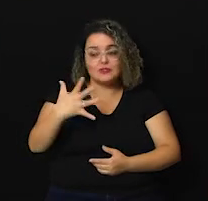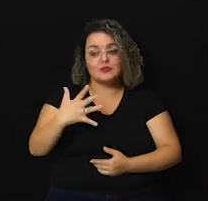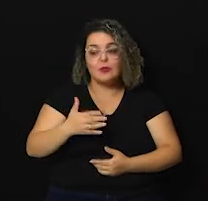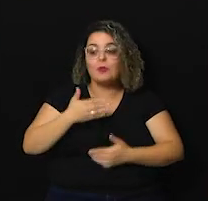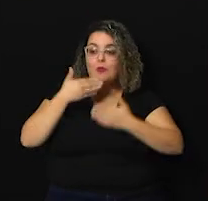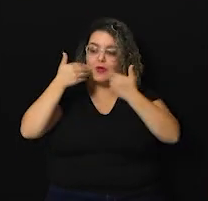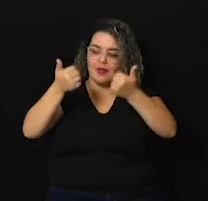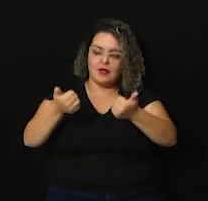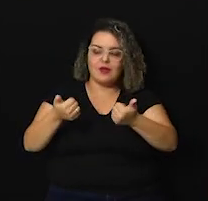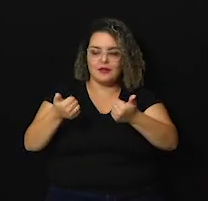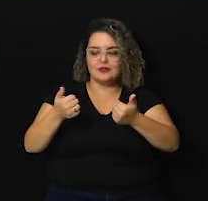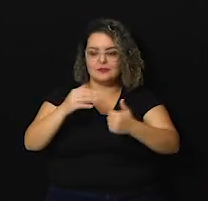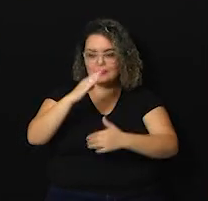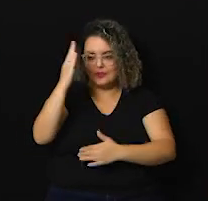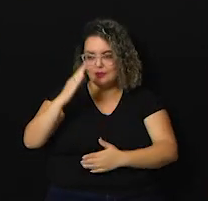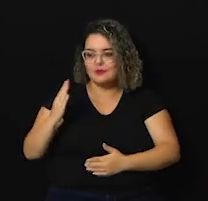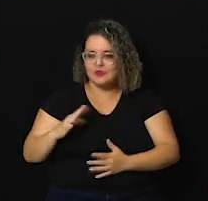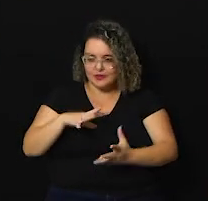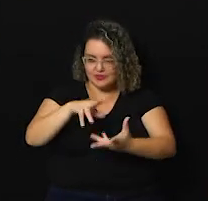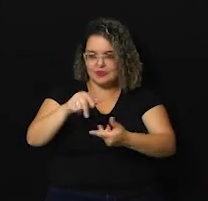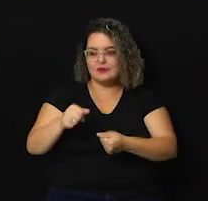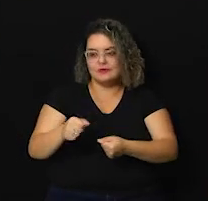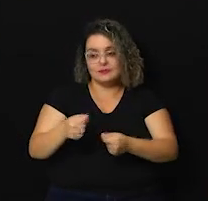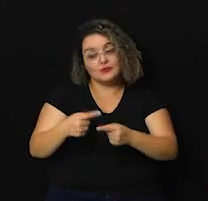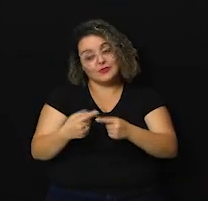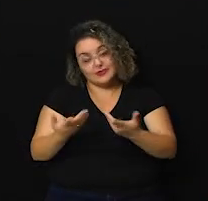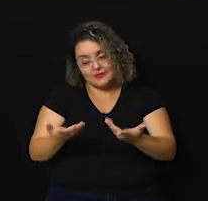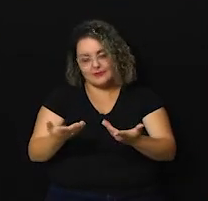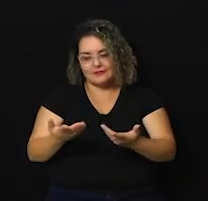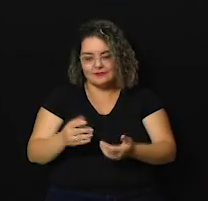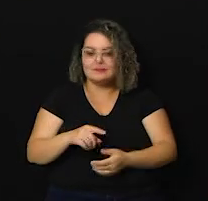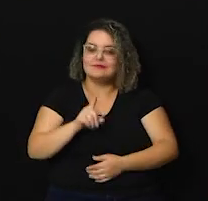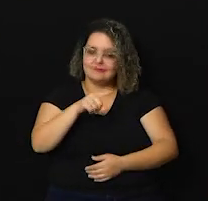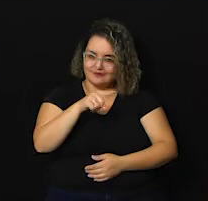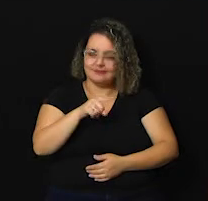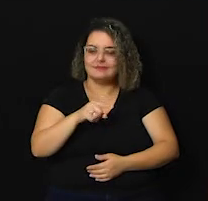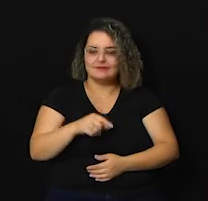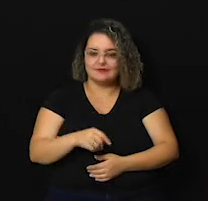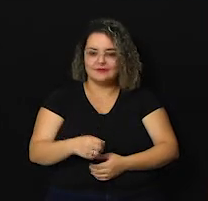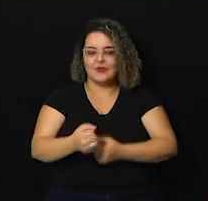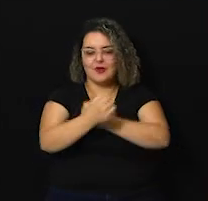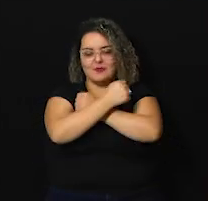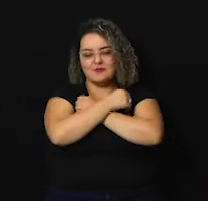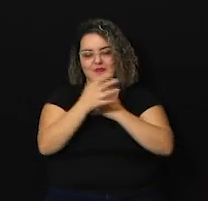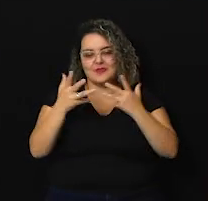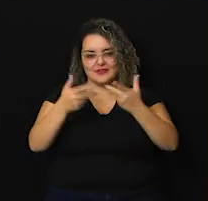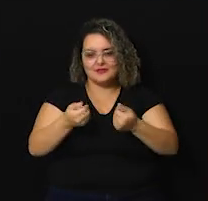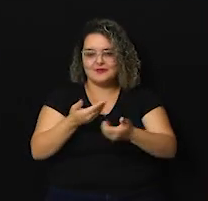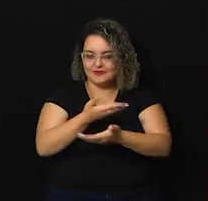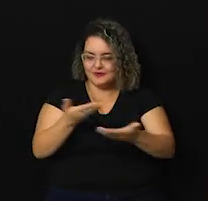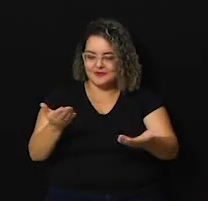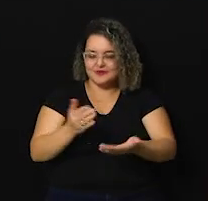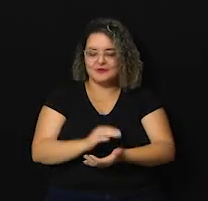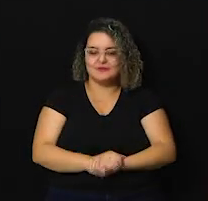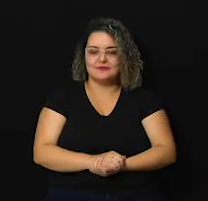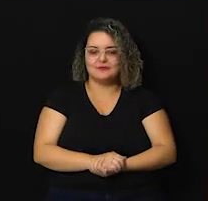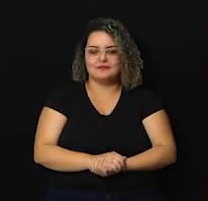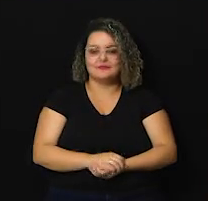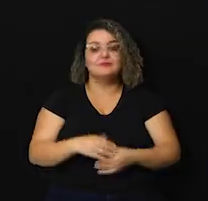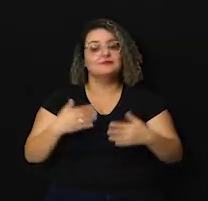soluções melhores aqui para o Brasil e para o mundo, por que não? Sim, um abraço para todos e todas.